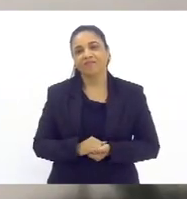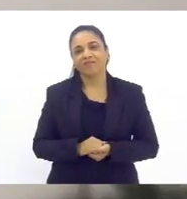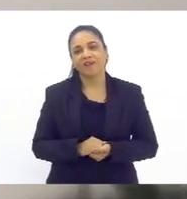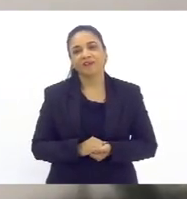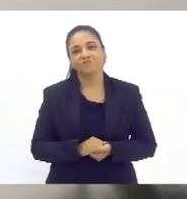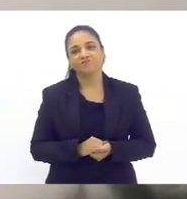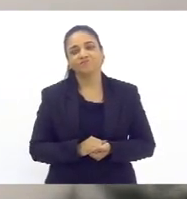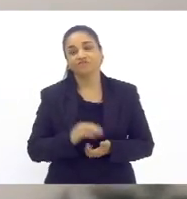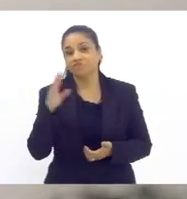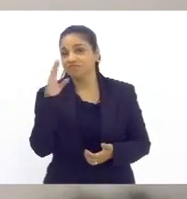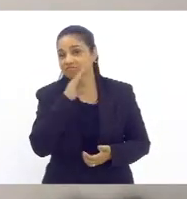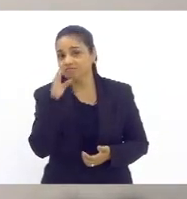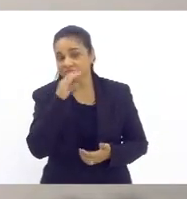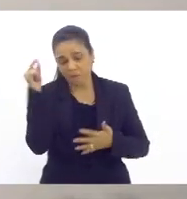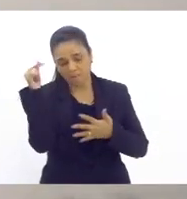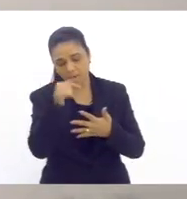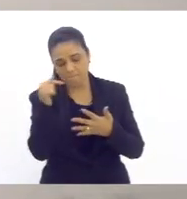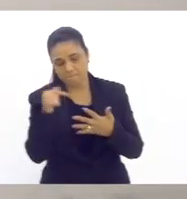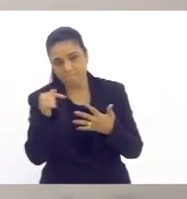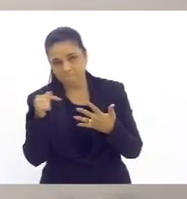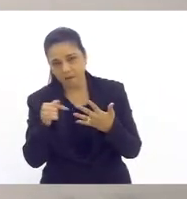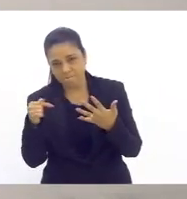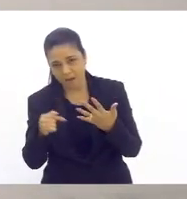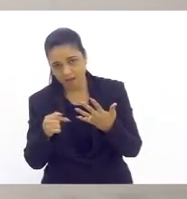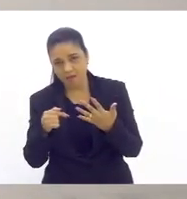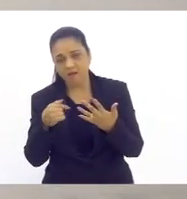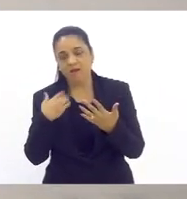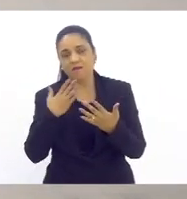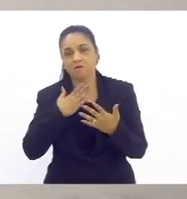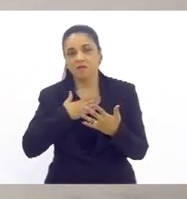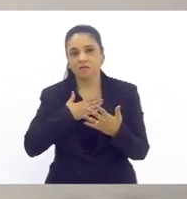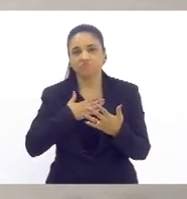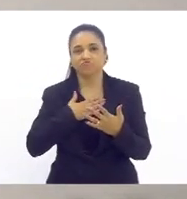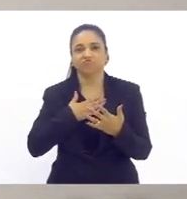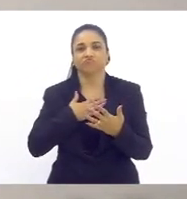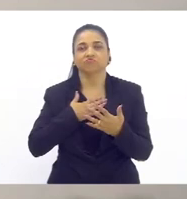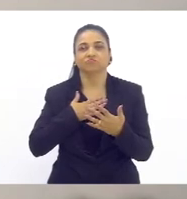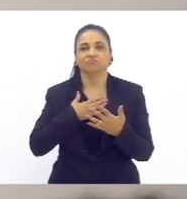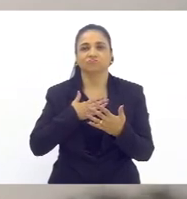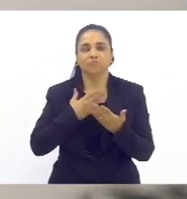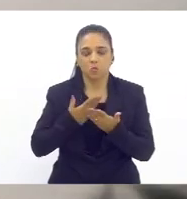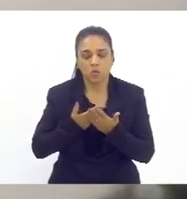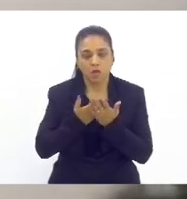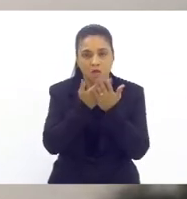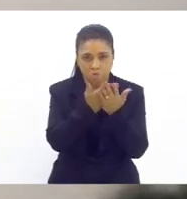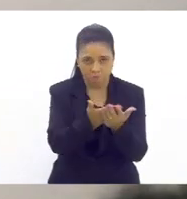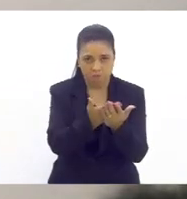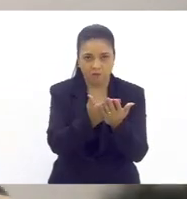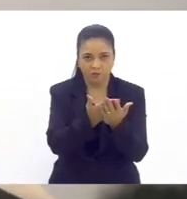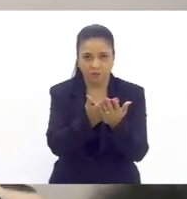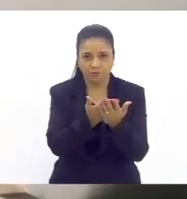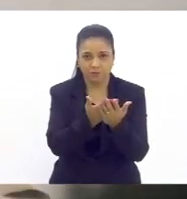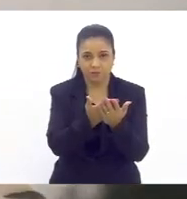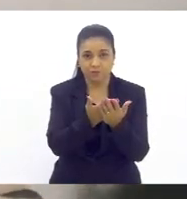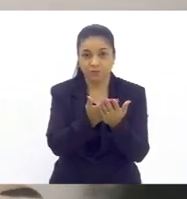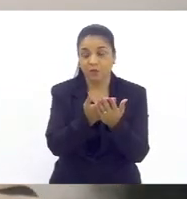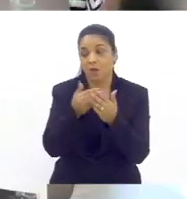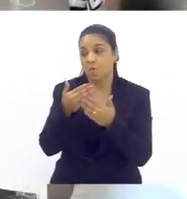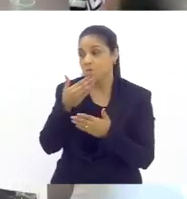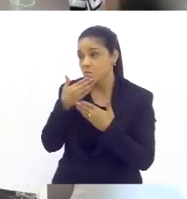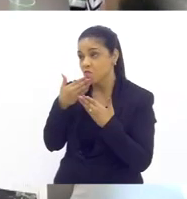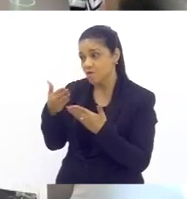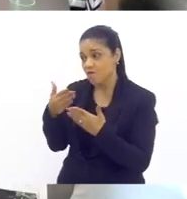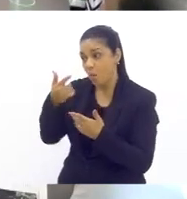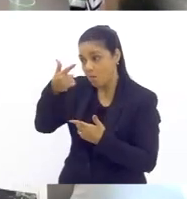pincelar pontos que não foram mencionados que eu entendo importante enquanto encaminhamento que é desrespeito por favor